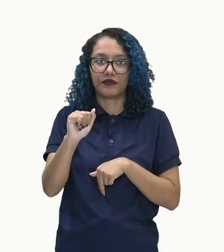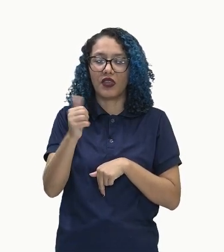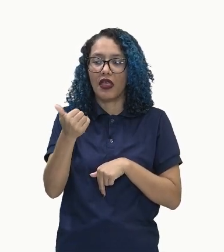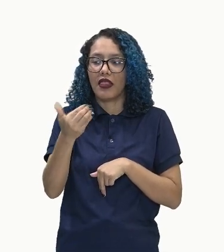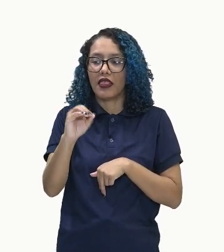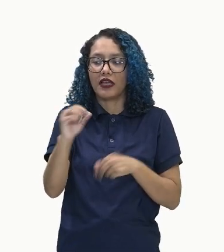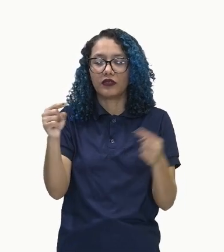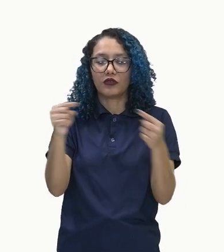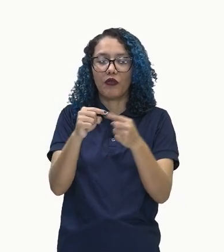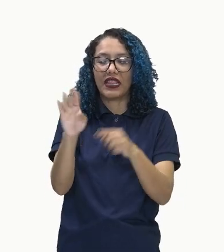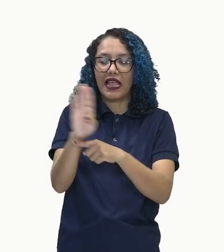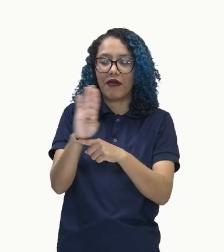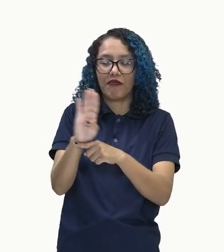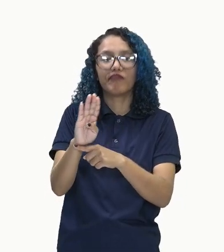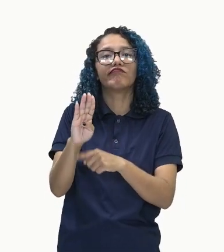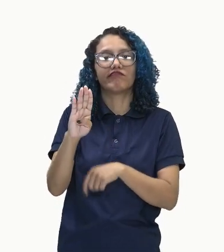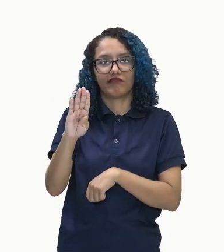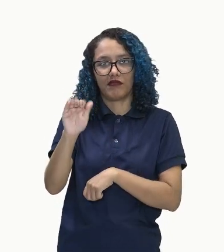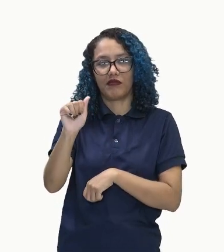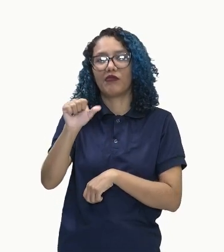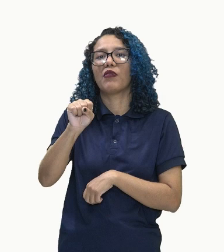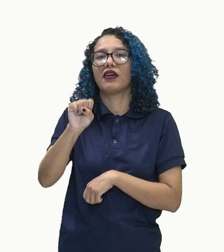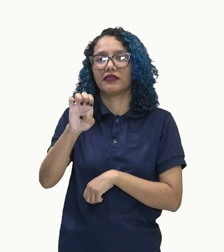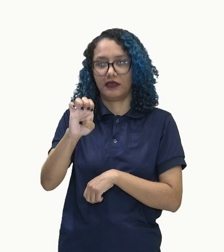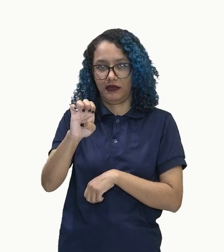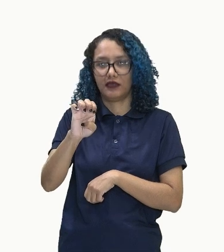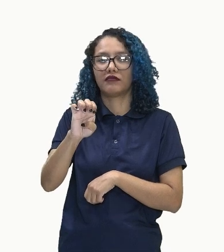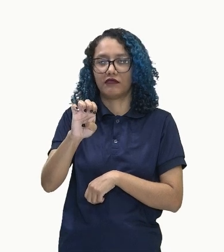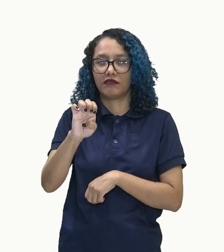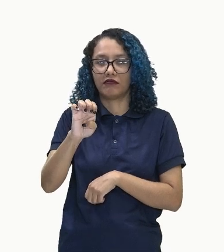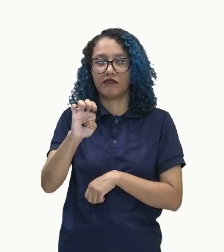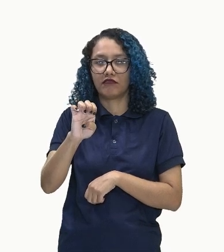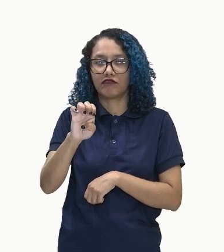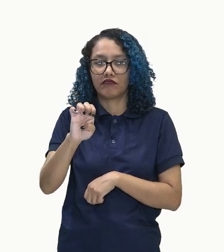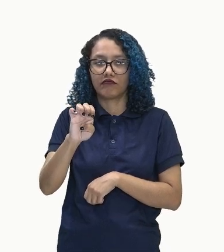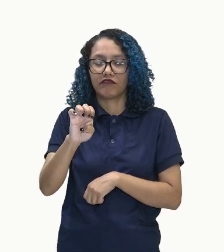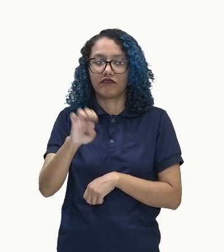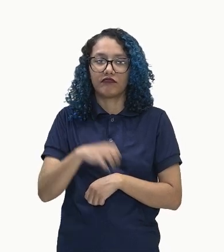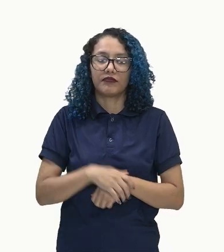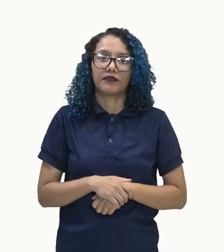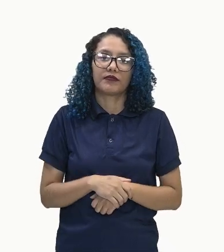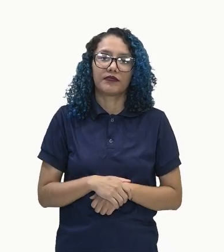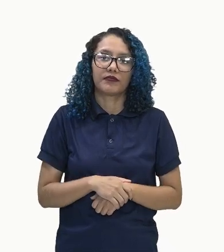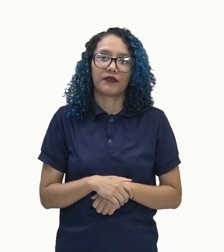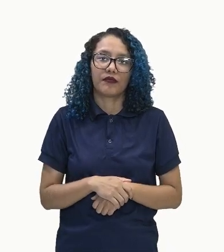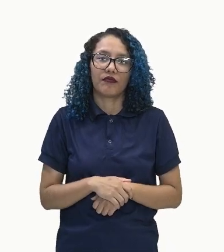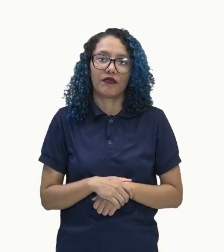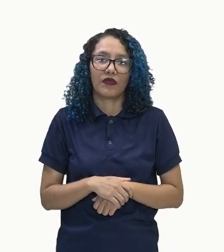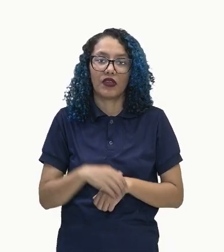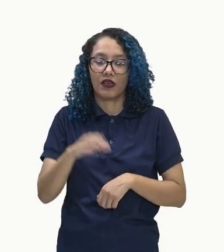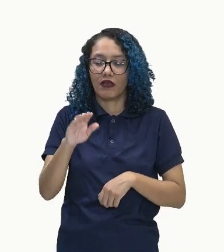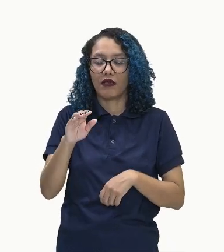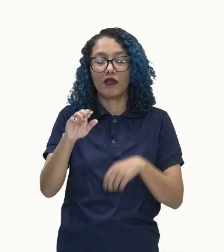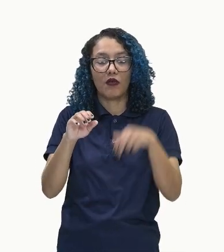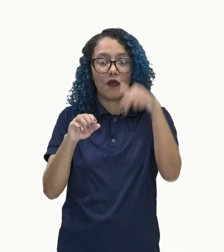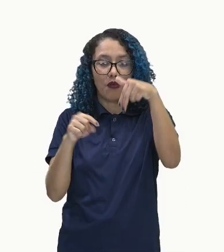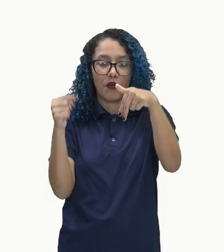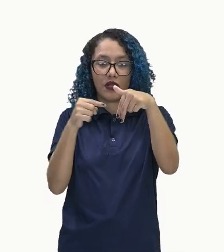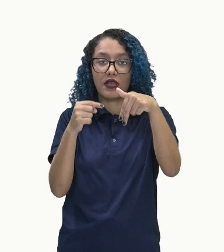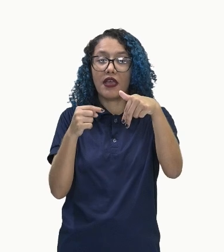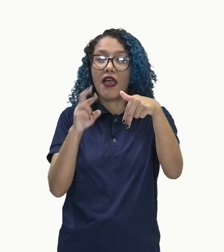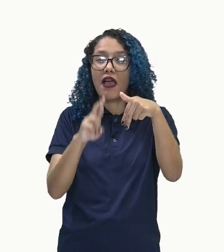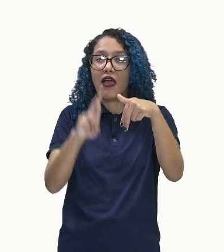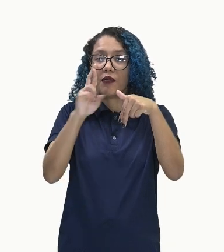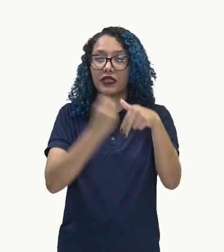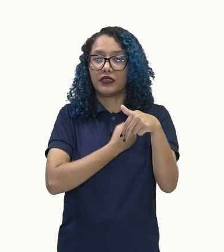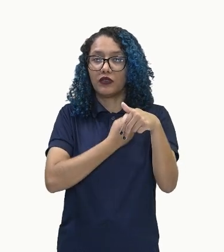pena relembrar isso, tá bom? O 10 ele é a base e o n ele representa o expoente.